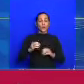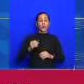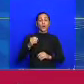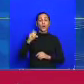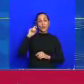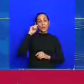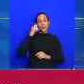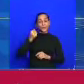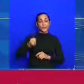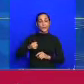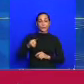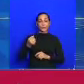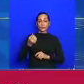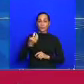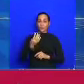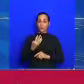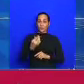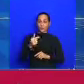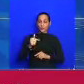47, bola preta.